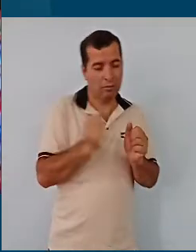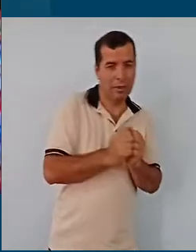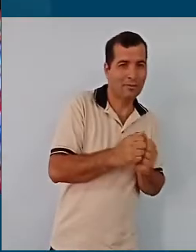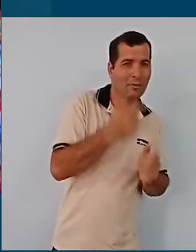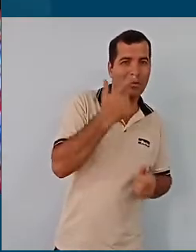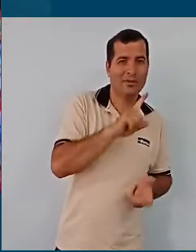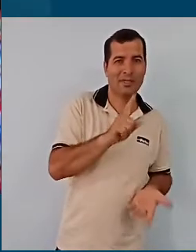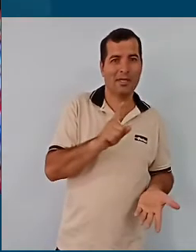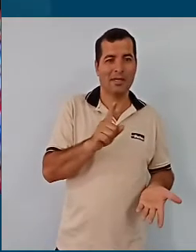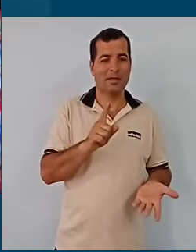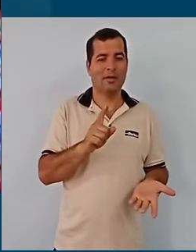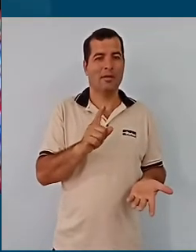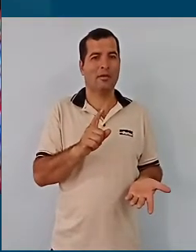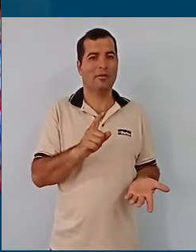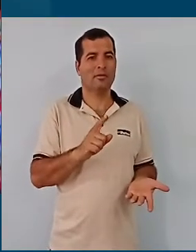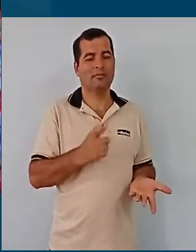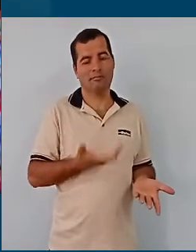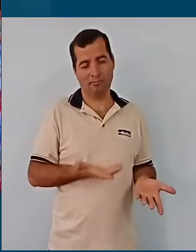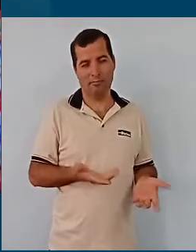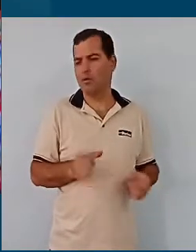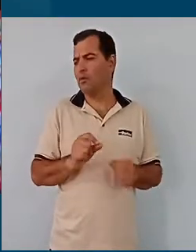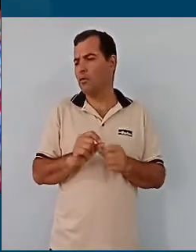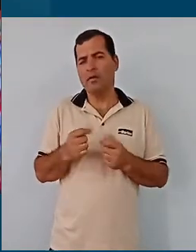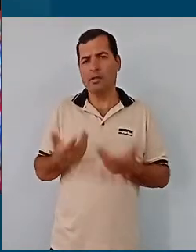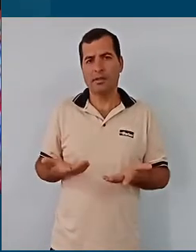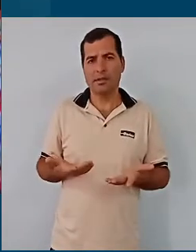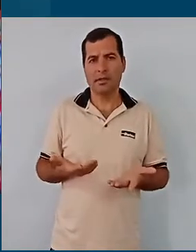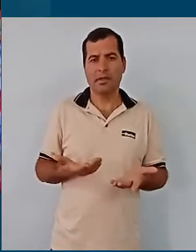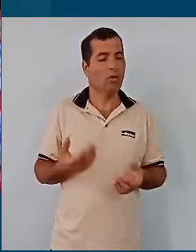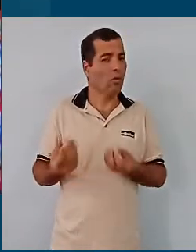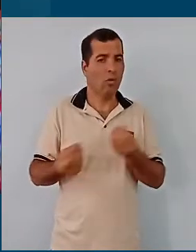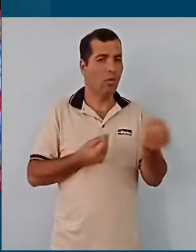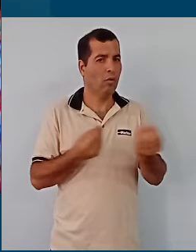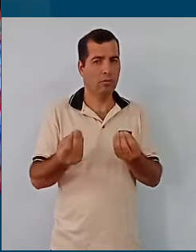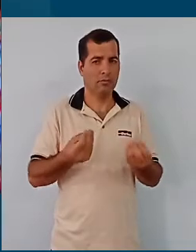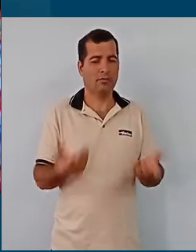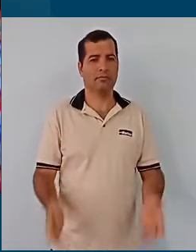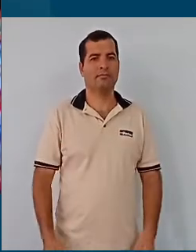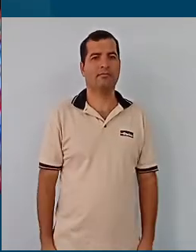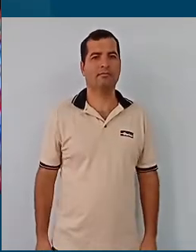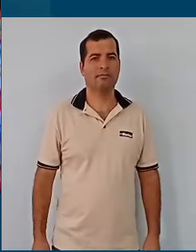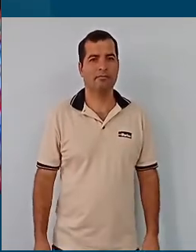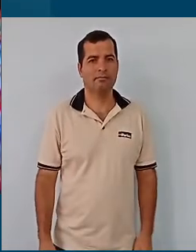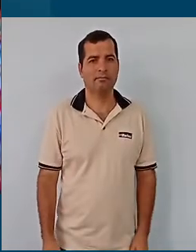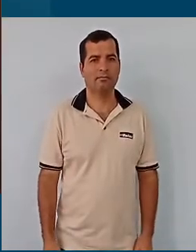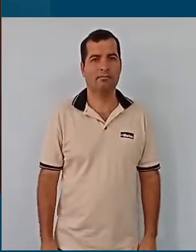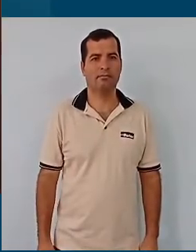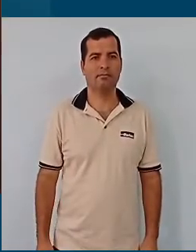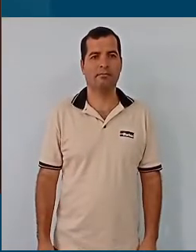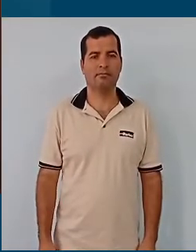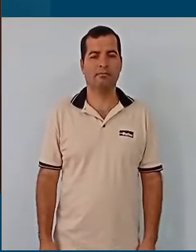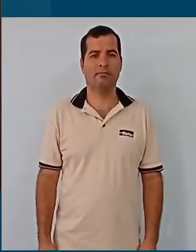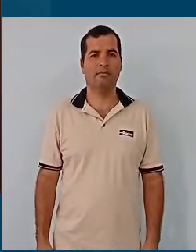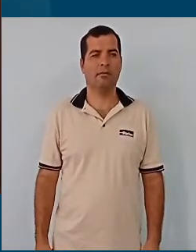os conteúdos, né, e aí o que fazer e como fazer isso. Tá.